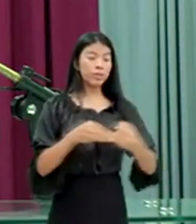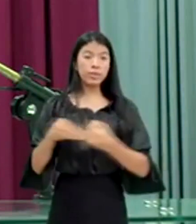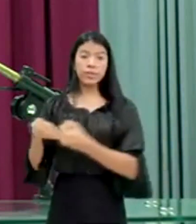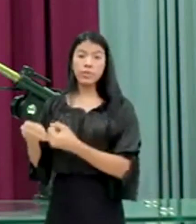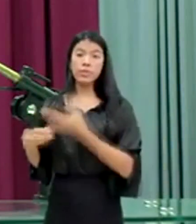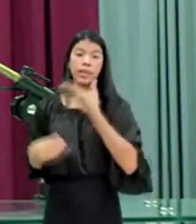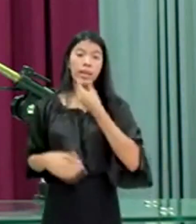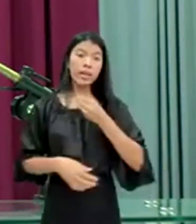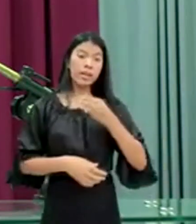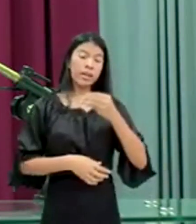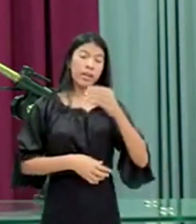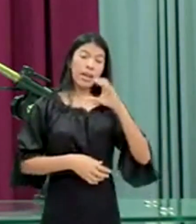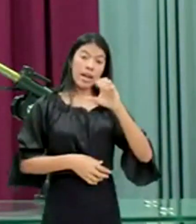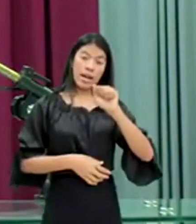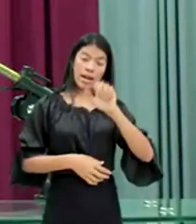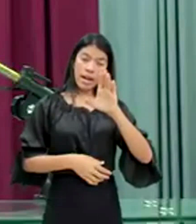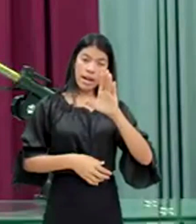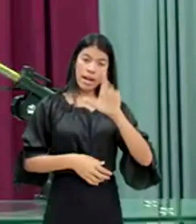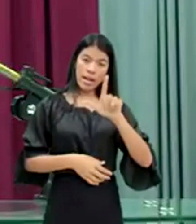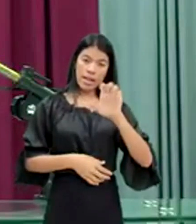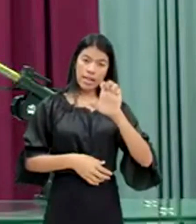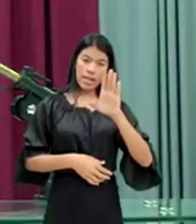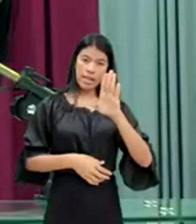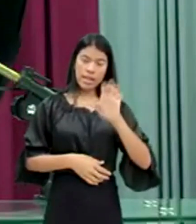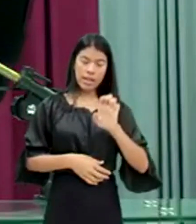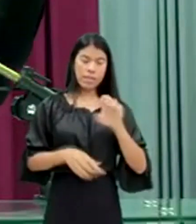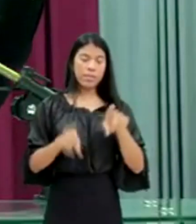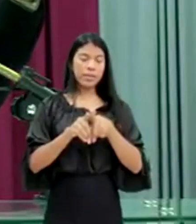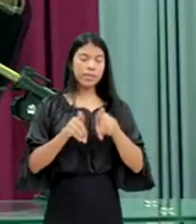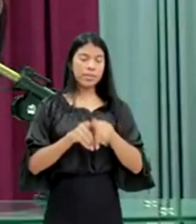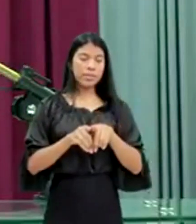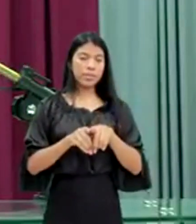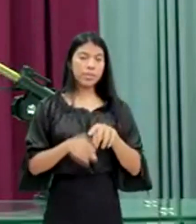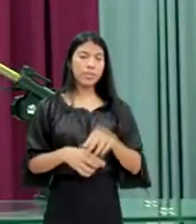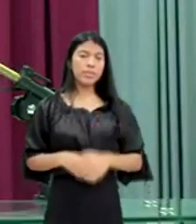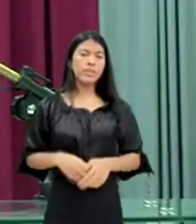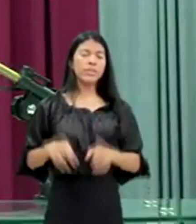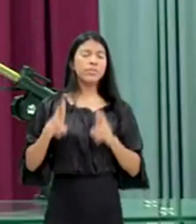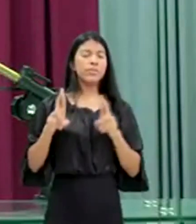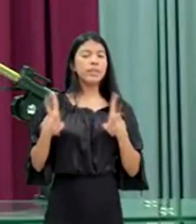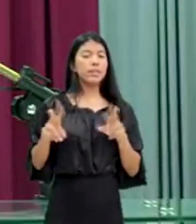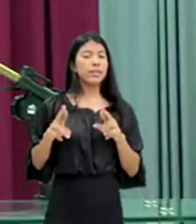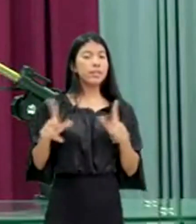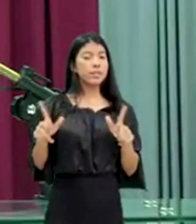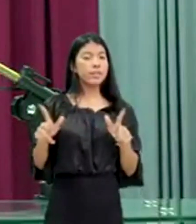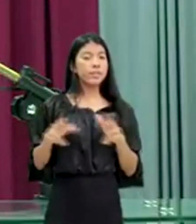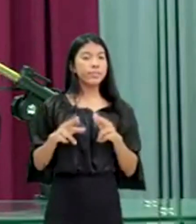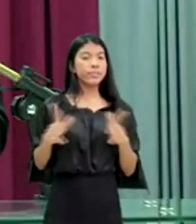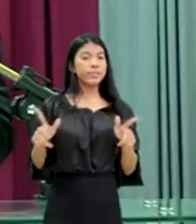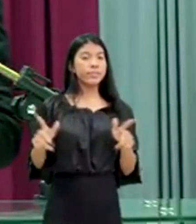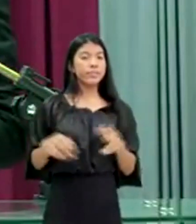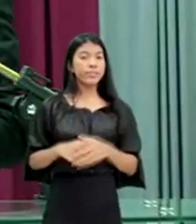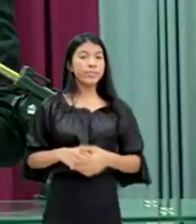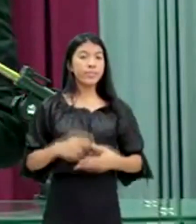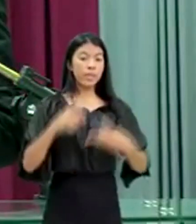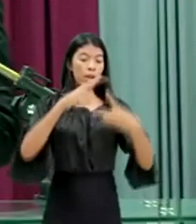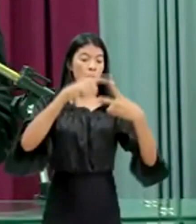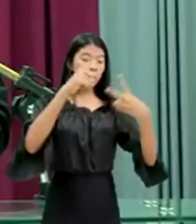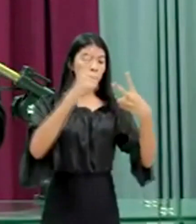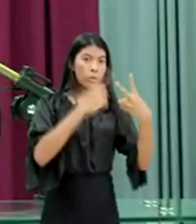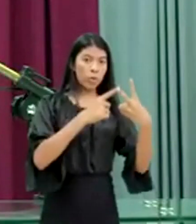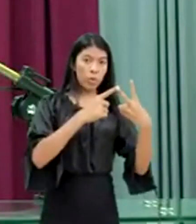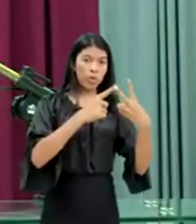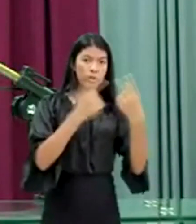uma posição diferente dos outros espias? Eram 2 contra 10,